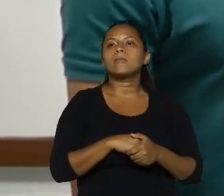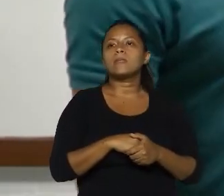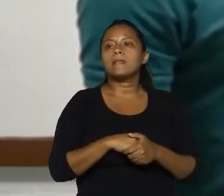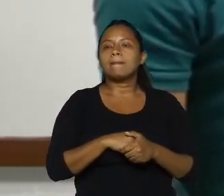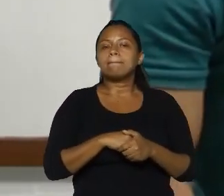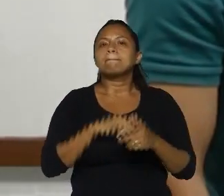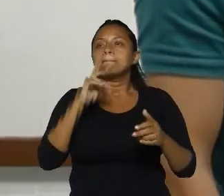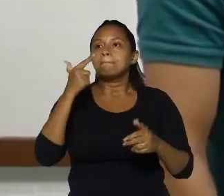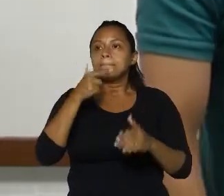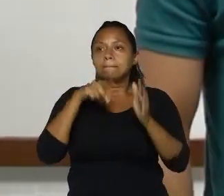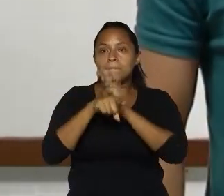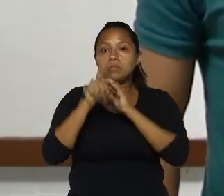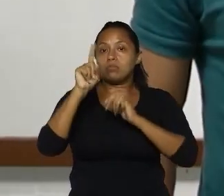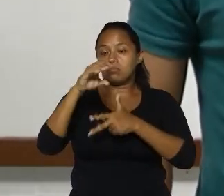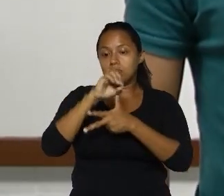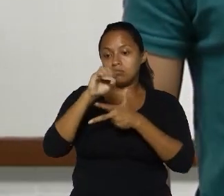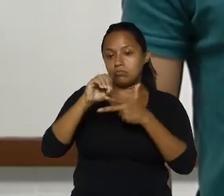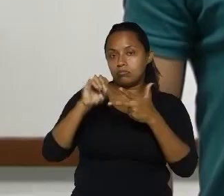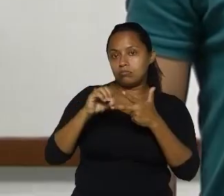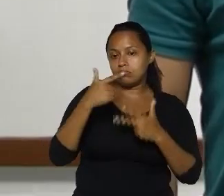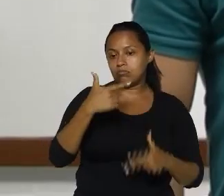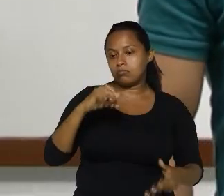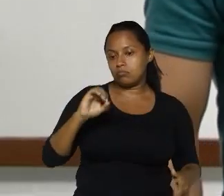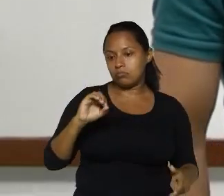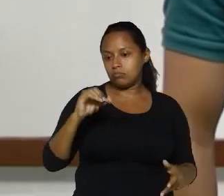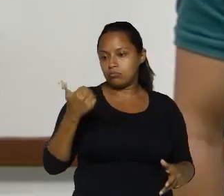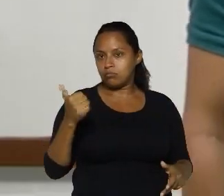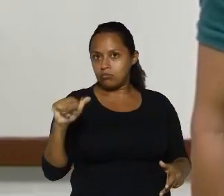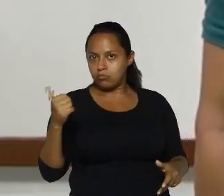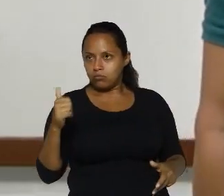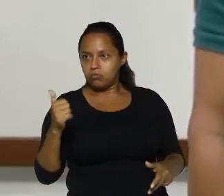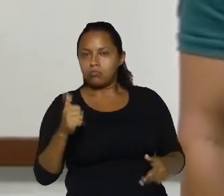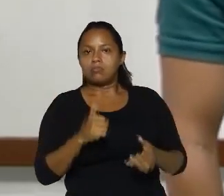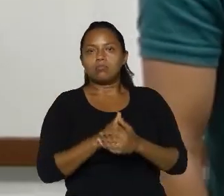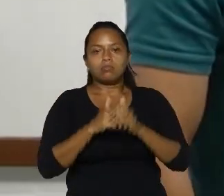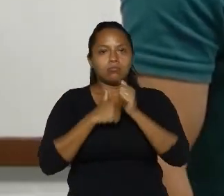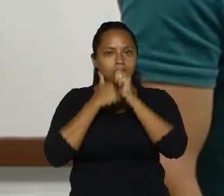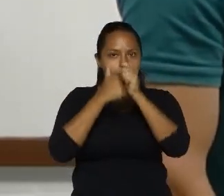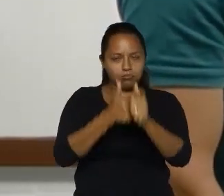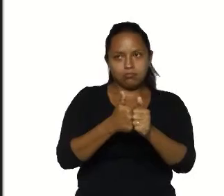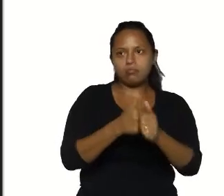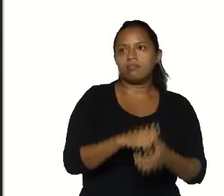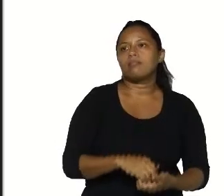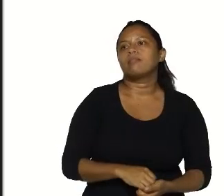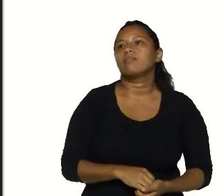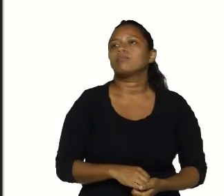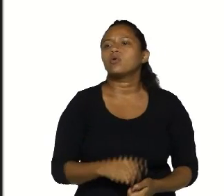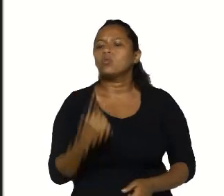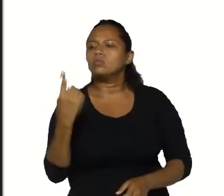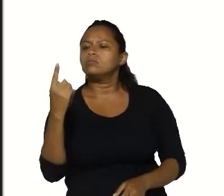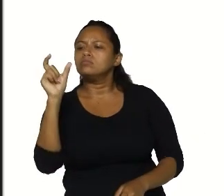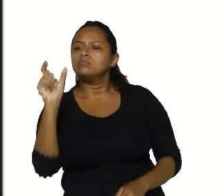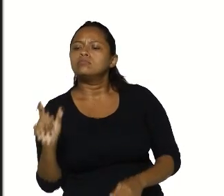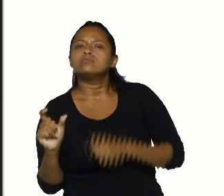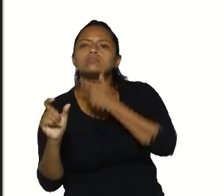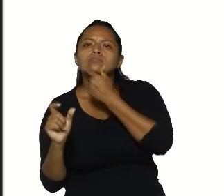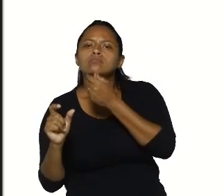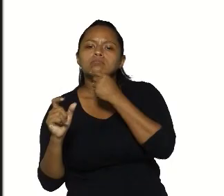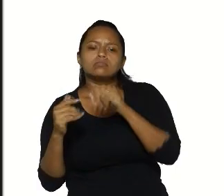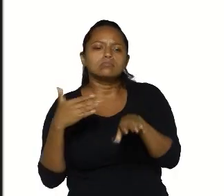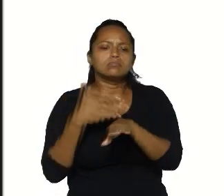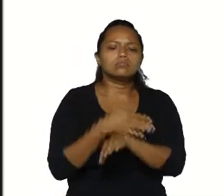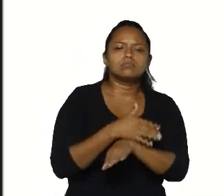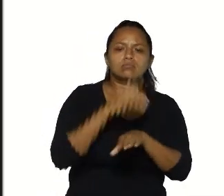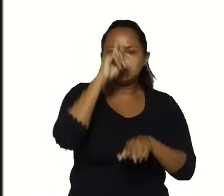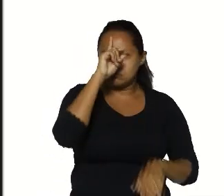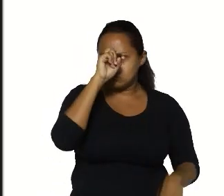questão é uma questão do Enem do ano de 2011. Acompanhe a questão. Um paciente deu